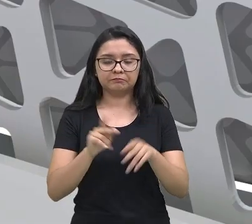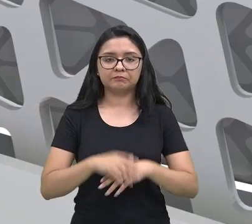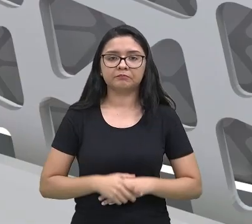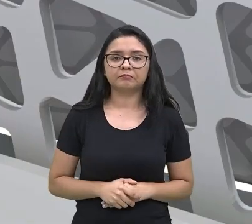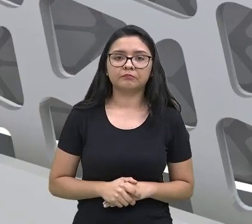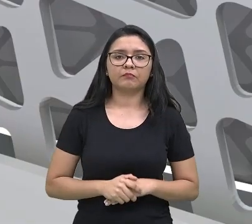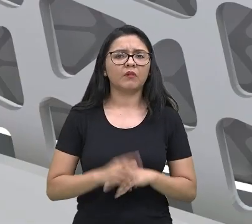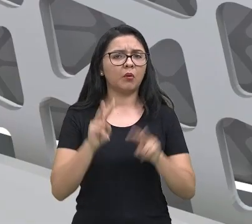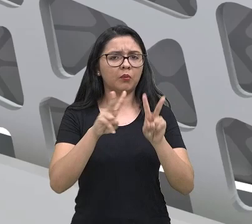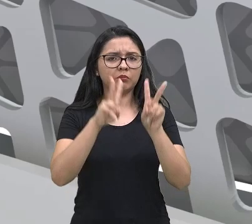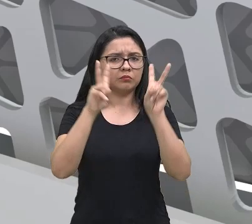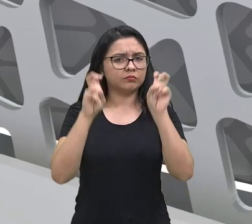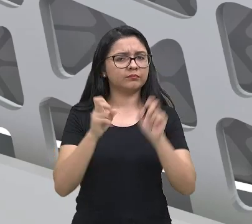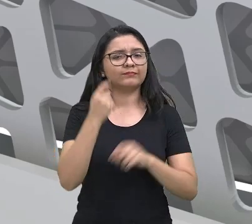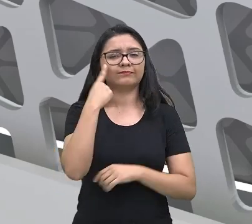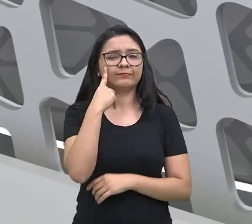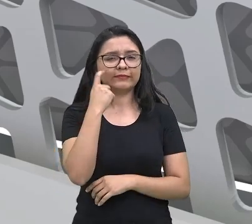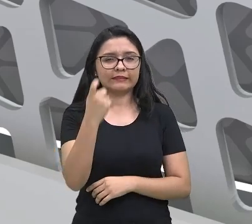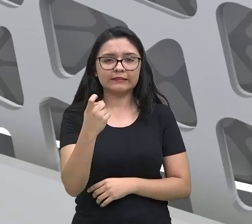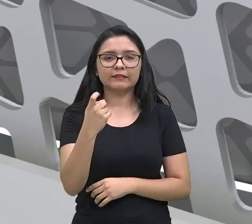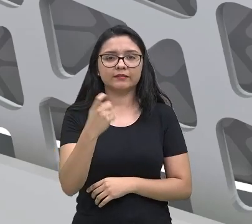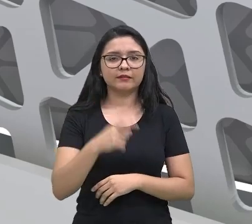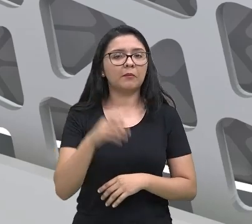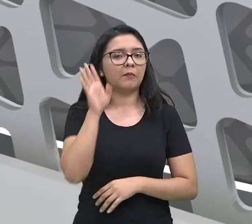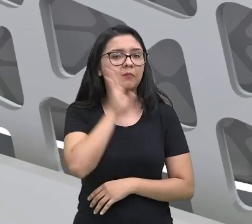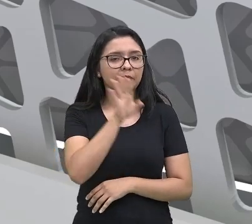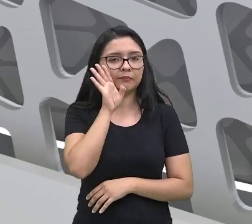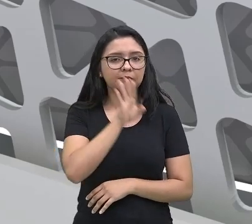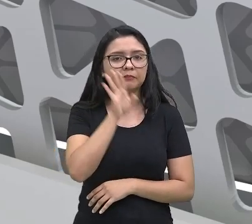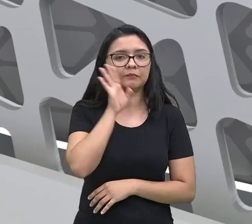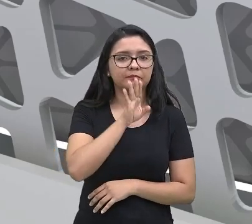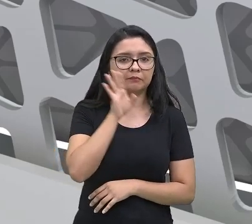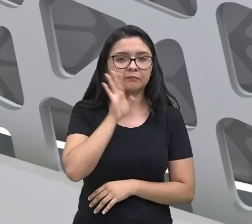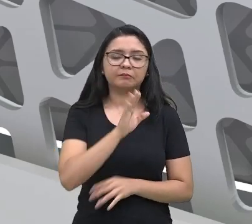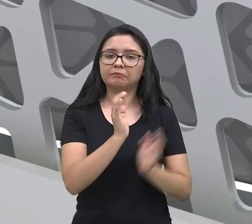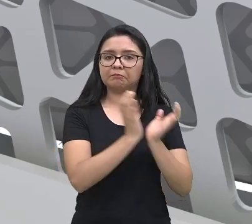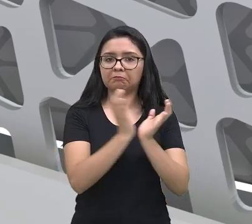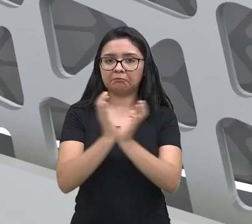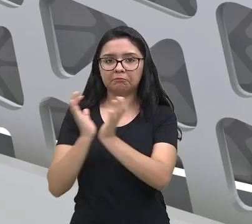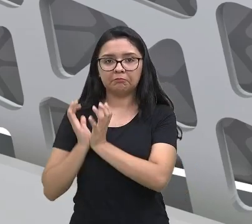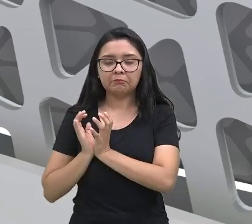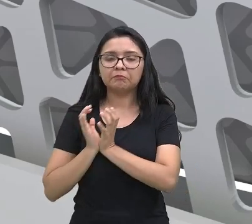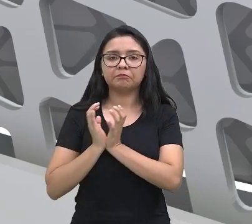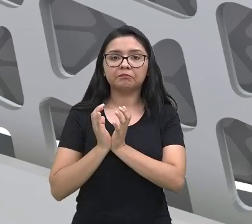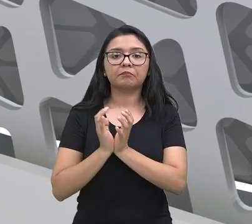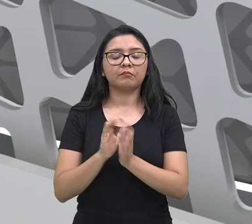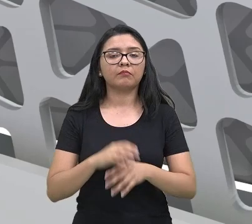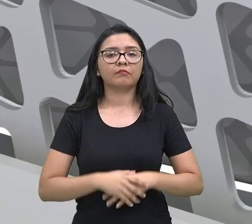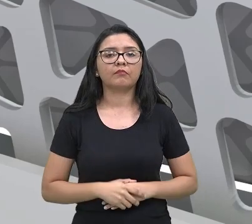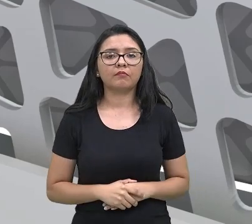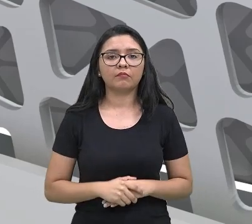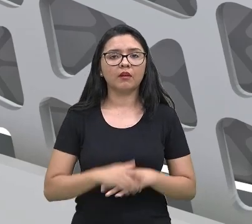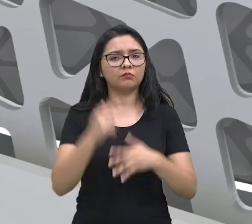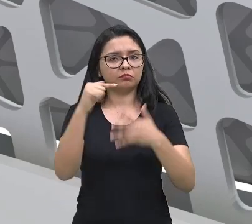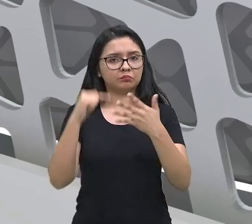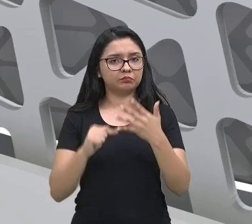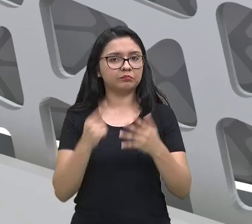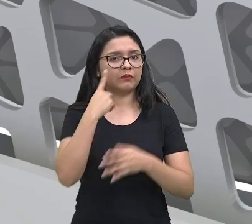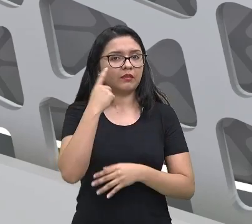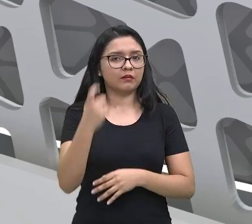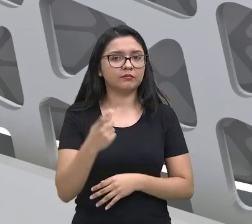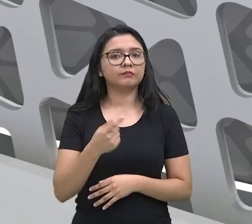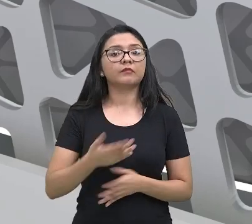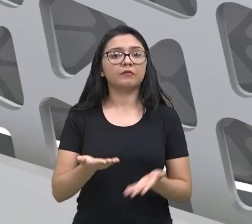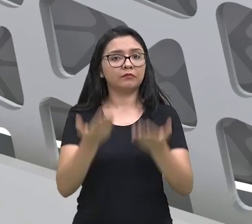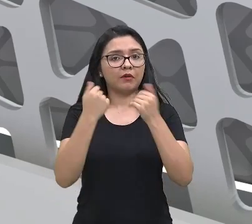Um assunto super interessante, muito legal, níveis tróficos, cadeia alimentar, todas essas questões aí são bem interessantes. Pegue